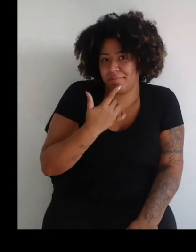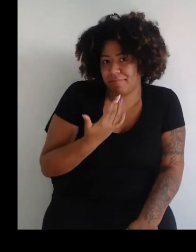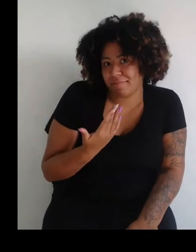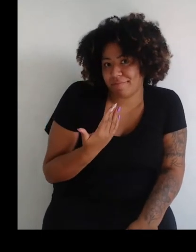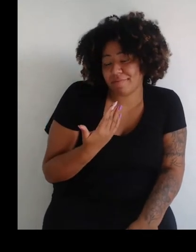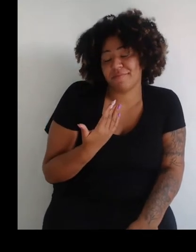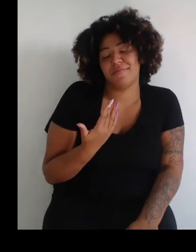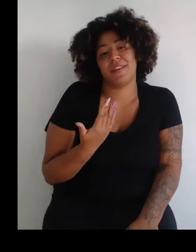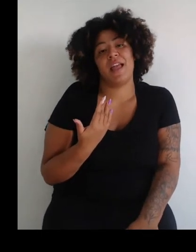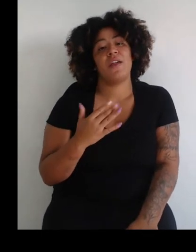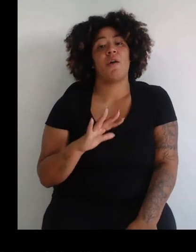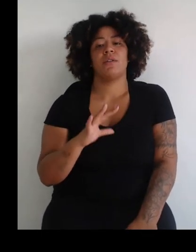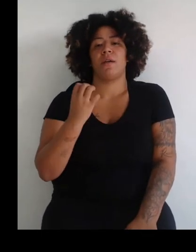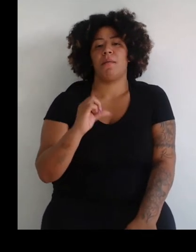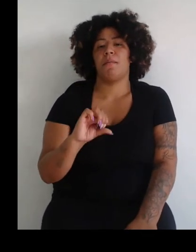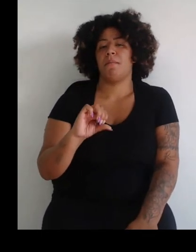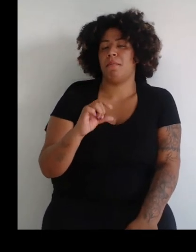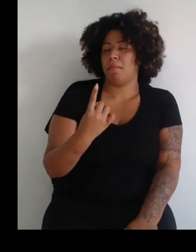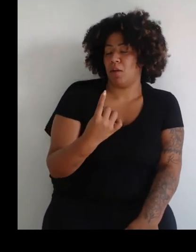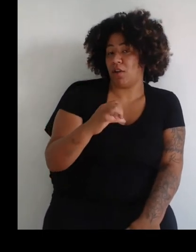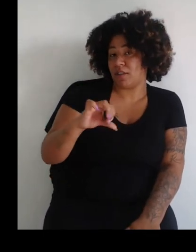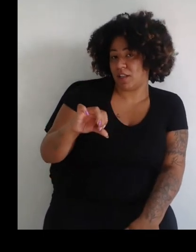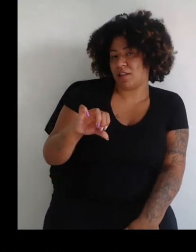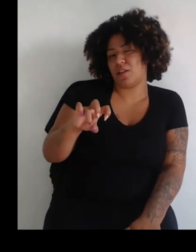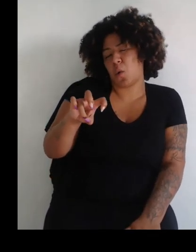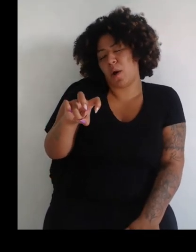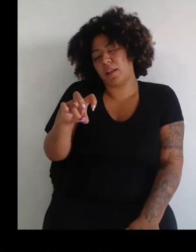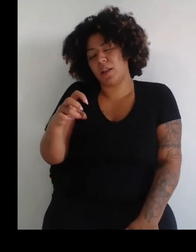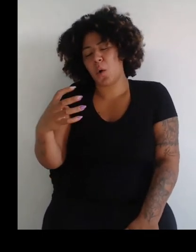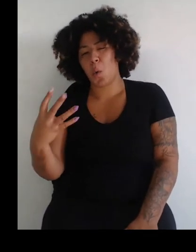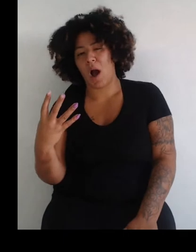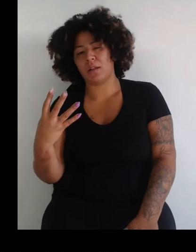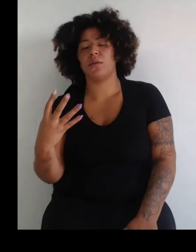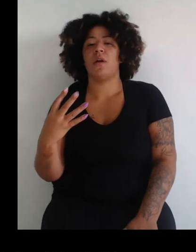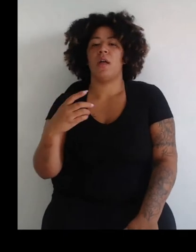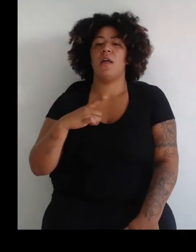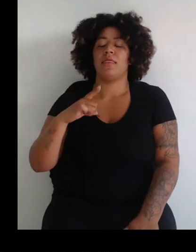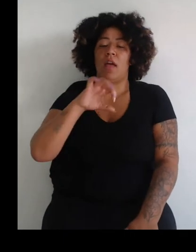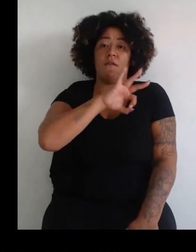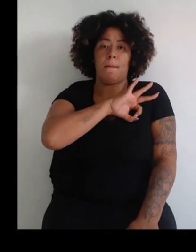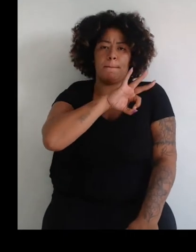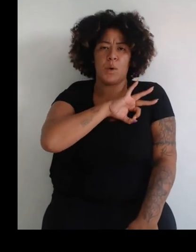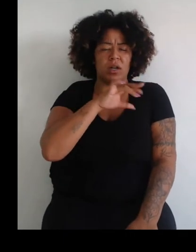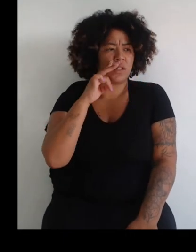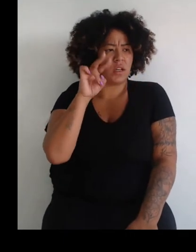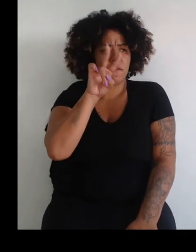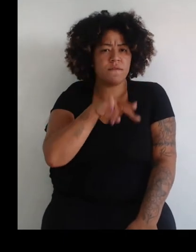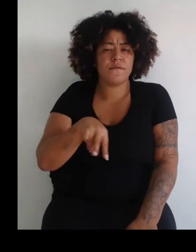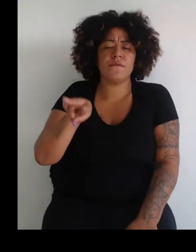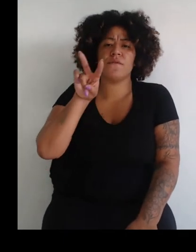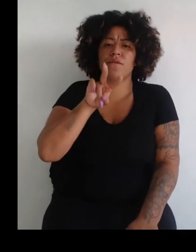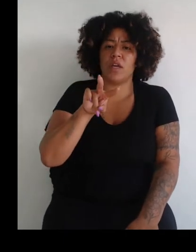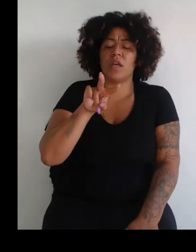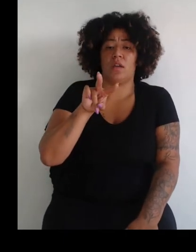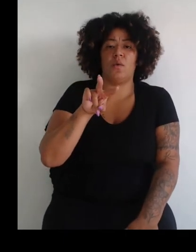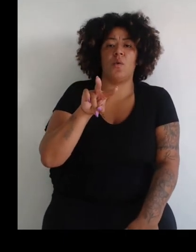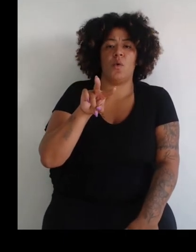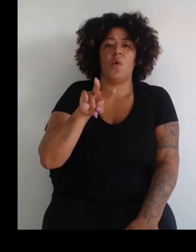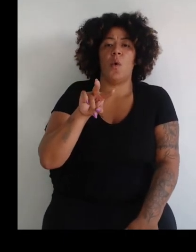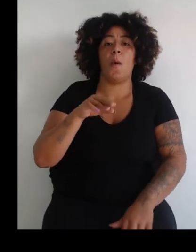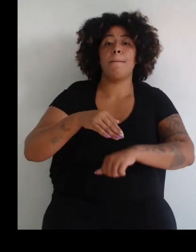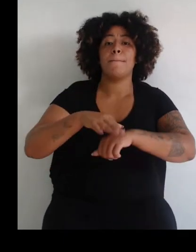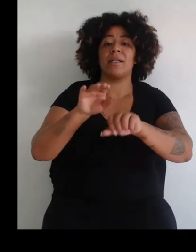vários oficiais da polícia Metropolitana testemunharam perante o comitê